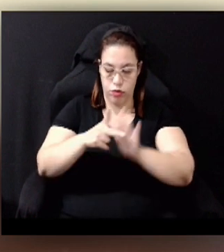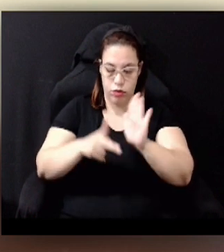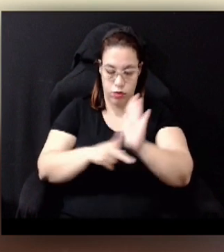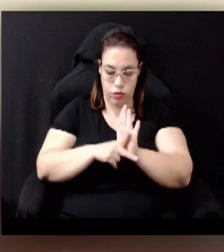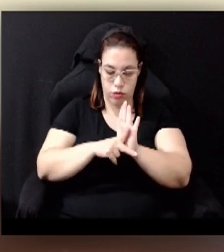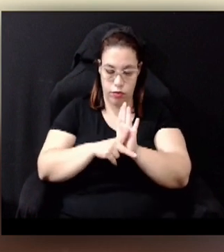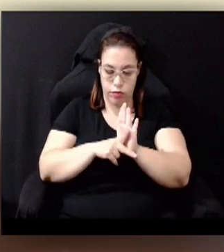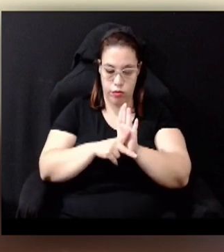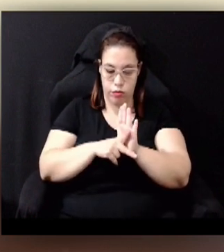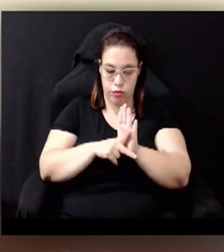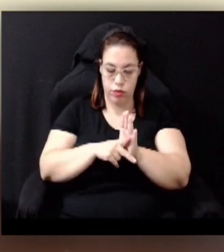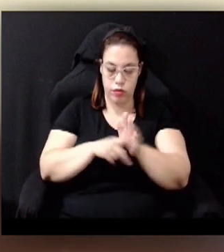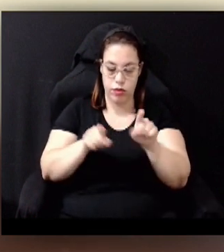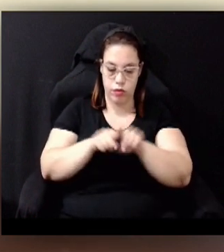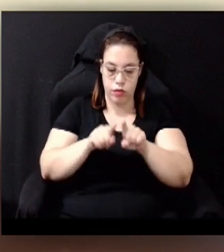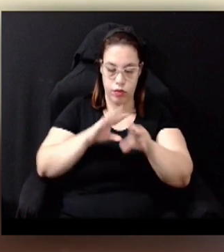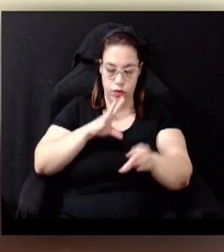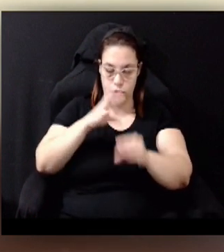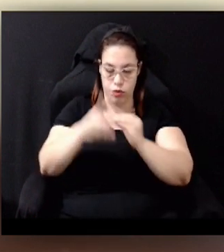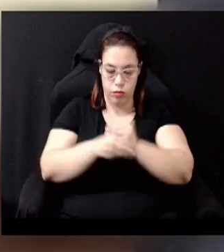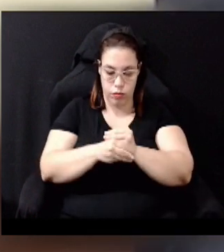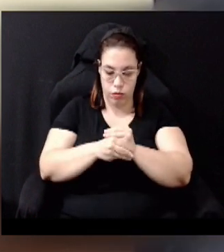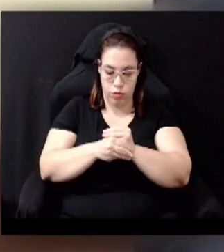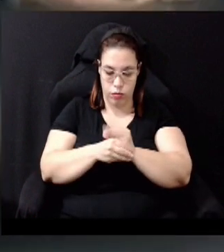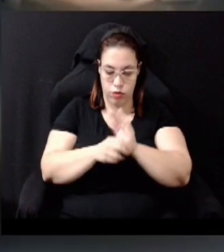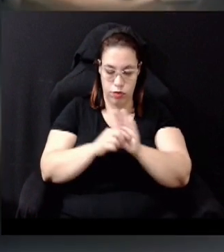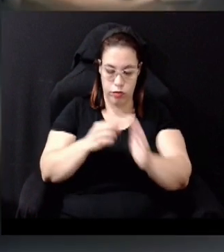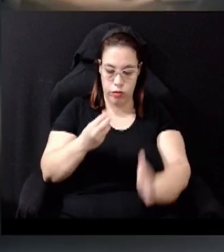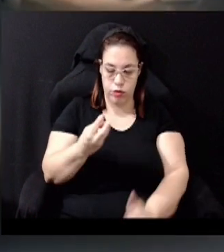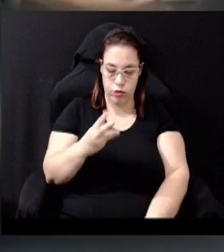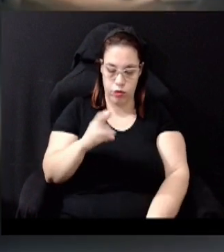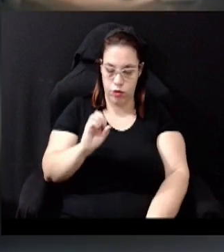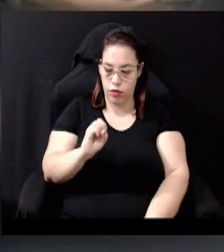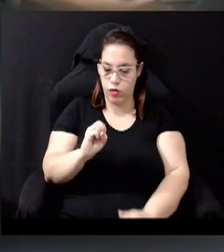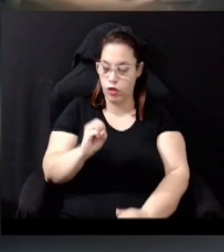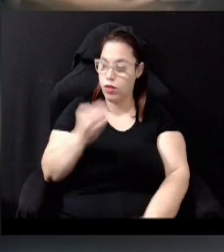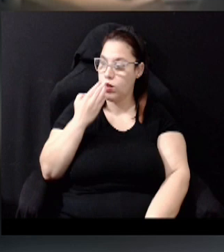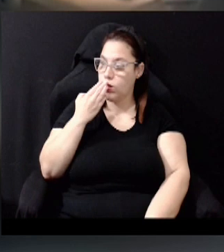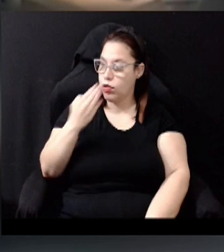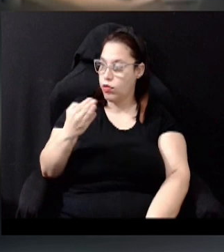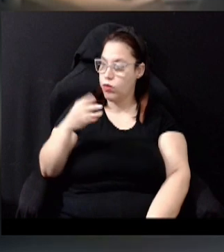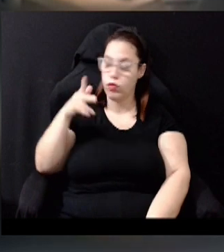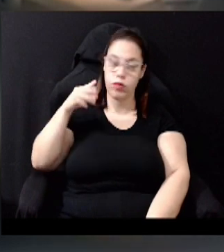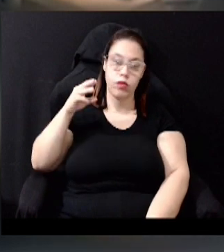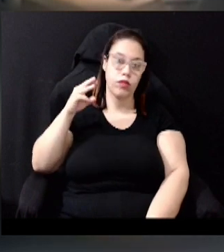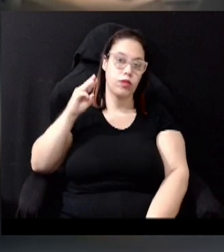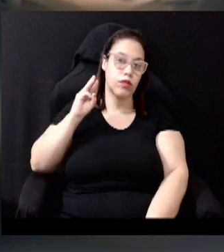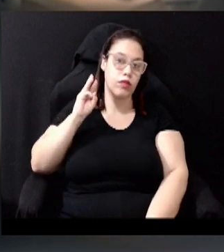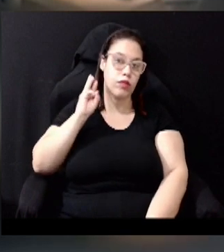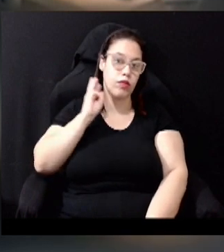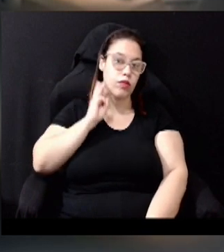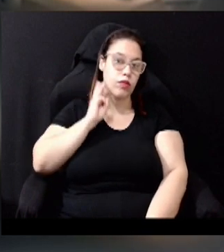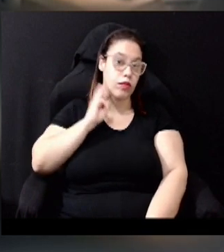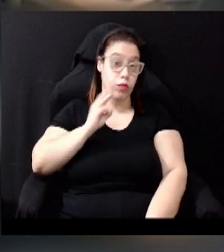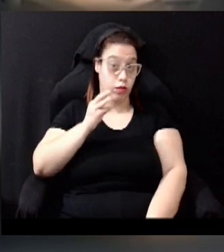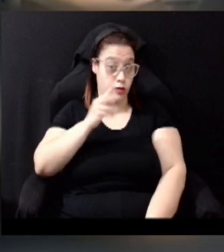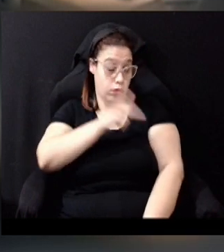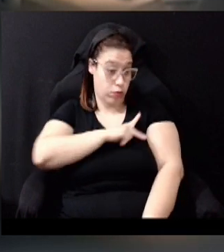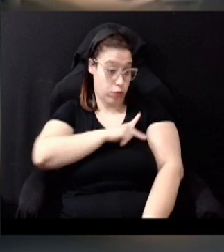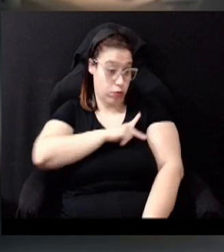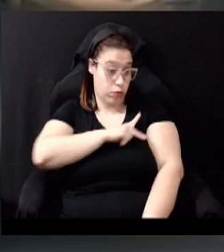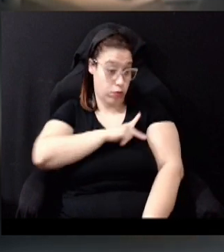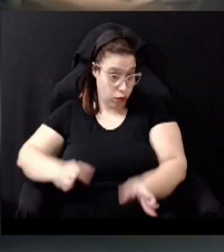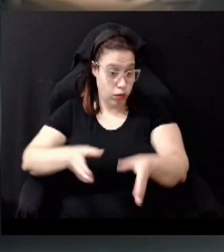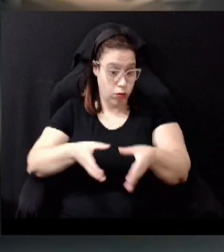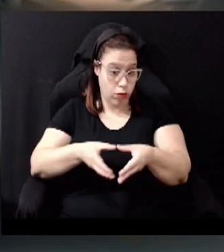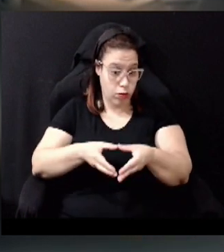e à emenda de folha 38. Por favor, vereador Cecílio. Senhora presidenta, as comissões